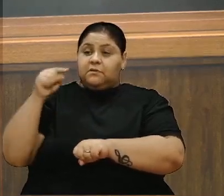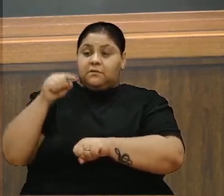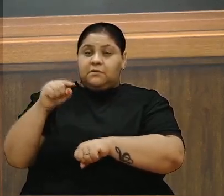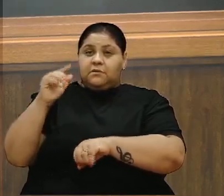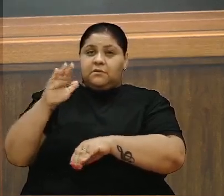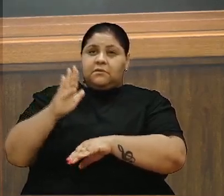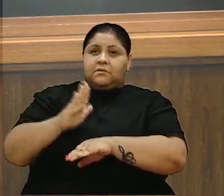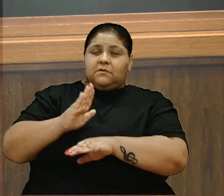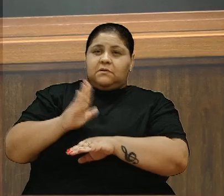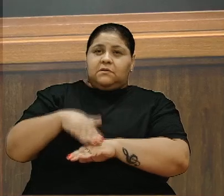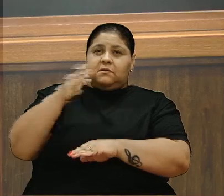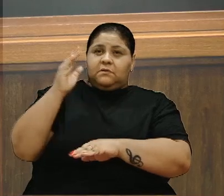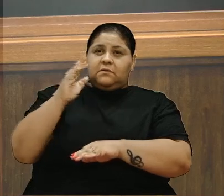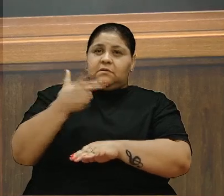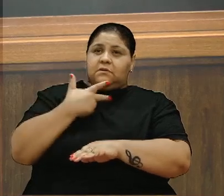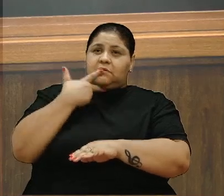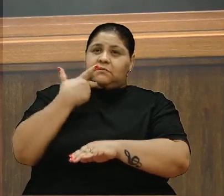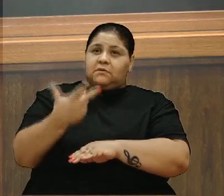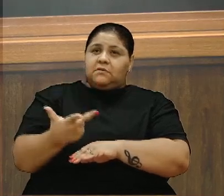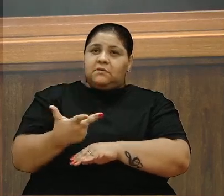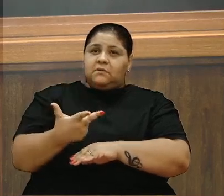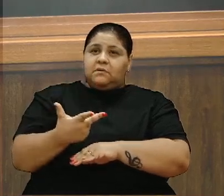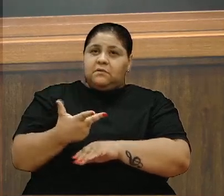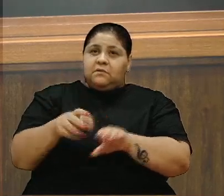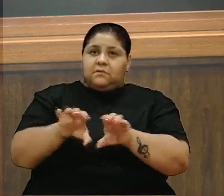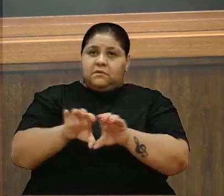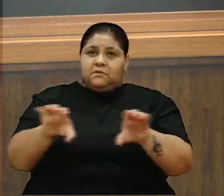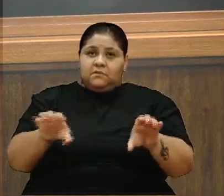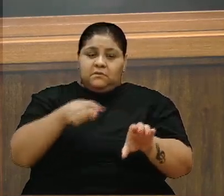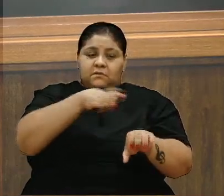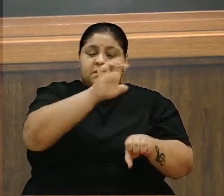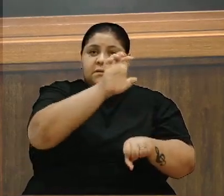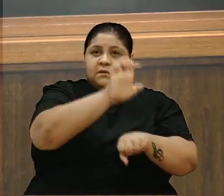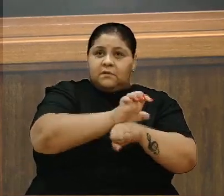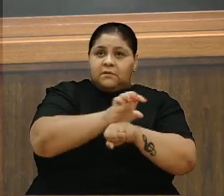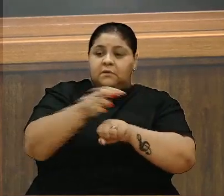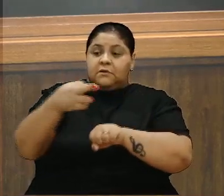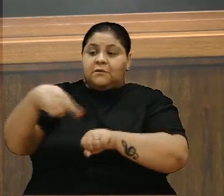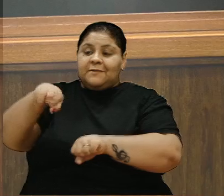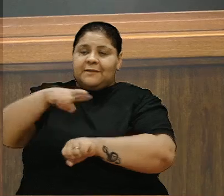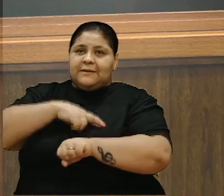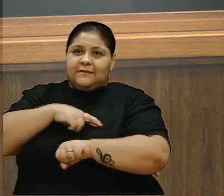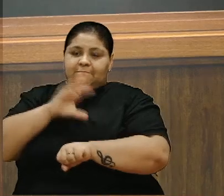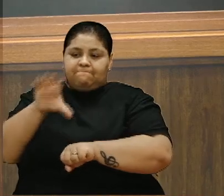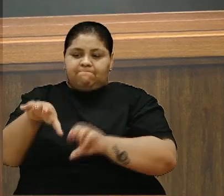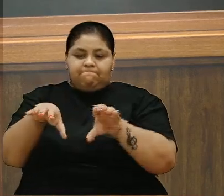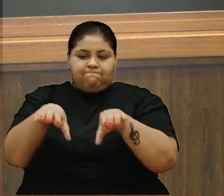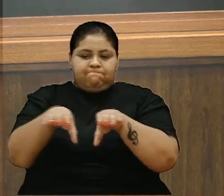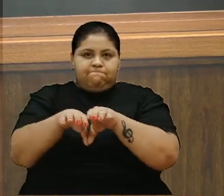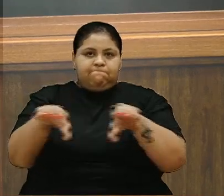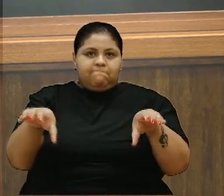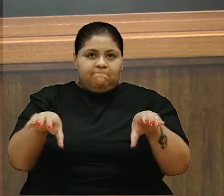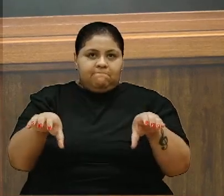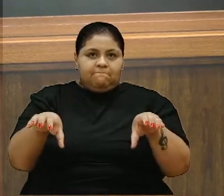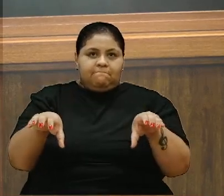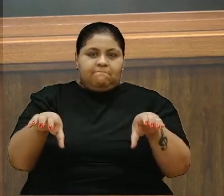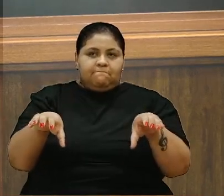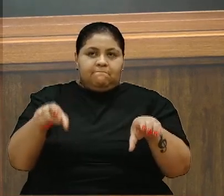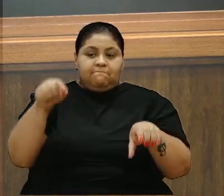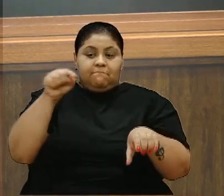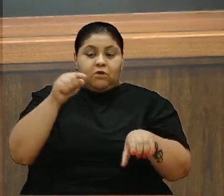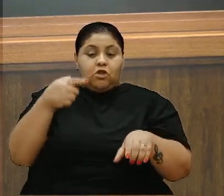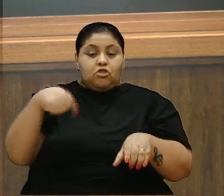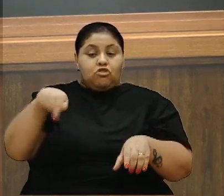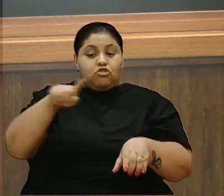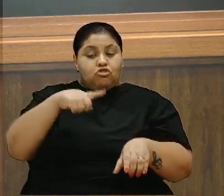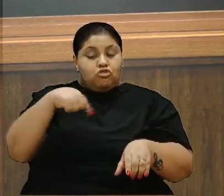mais tratou a questão da separação entre Estado e religião. Então, isso é uma coisa que nós precisamos, de